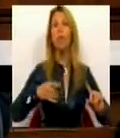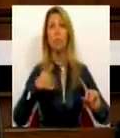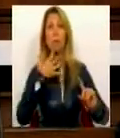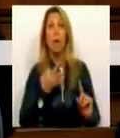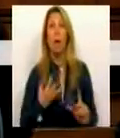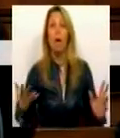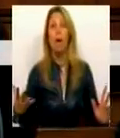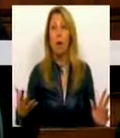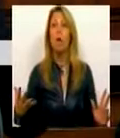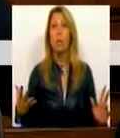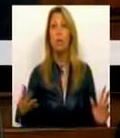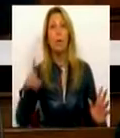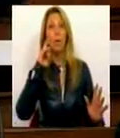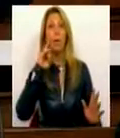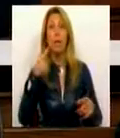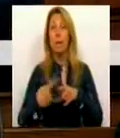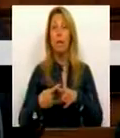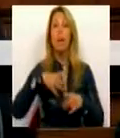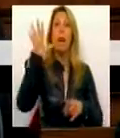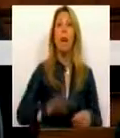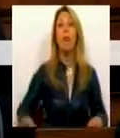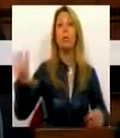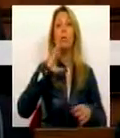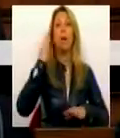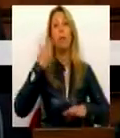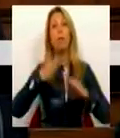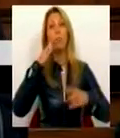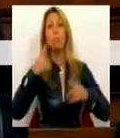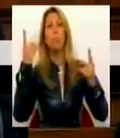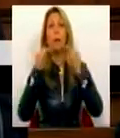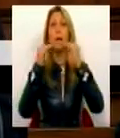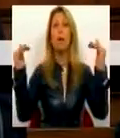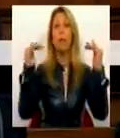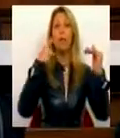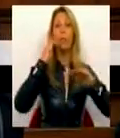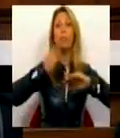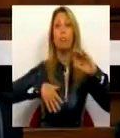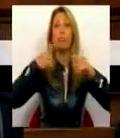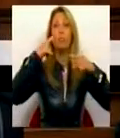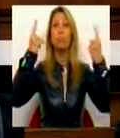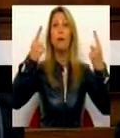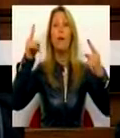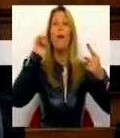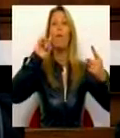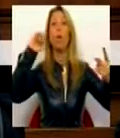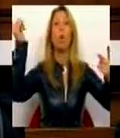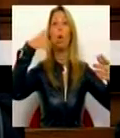e também nos ponham a coberto agora de patamares que de repente sejam lançados como valores